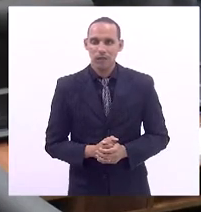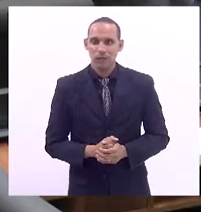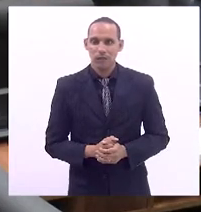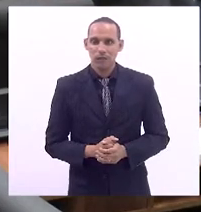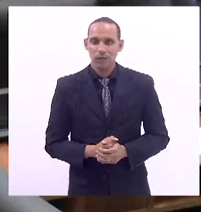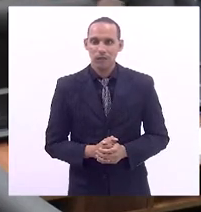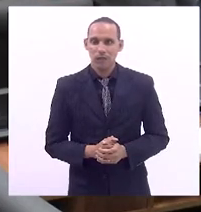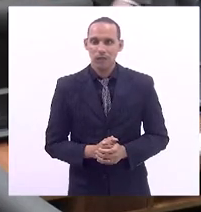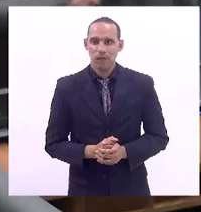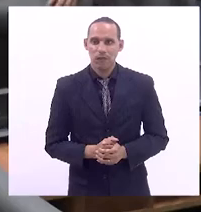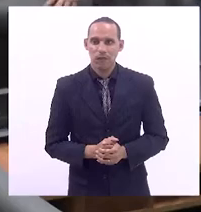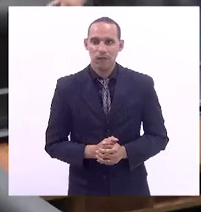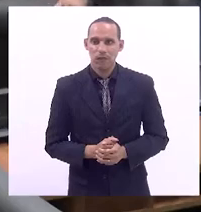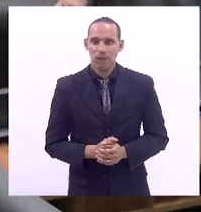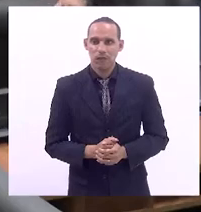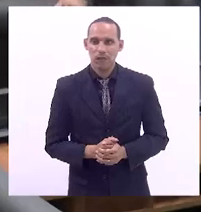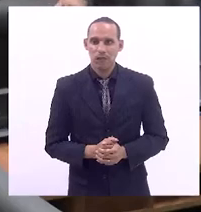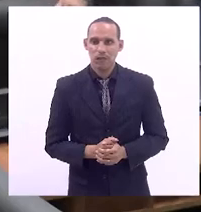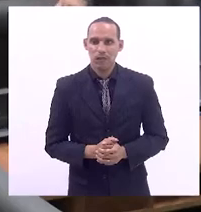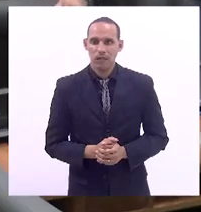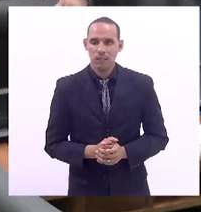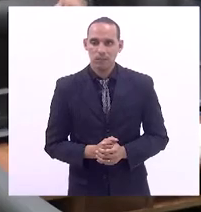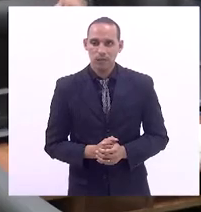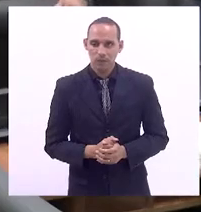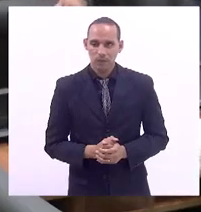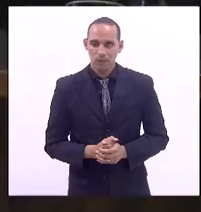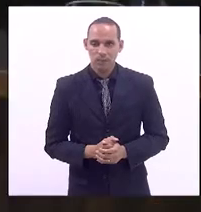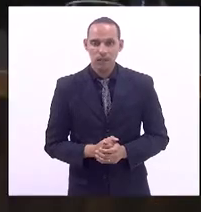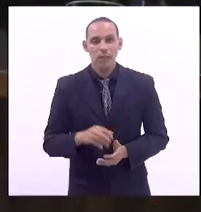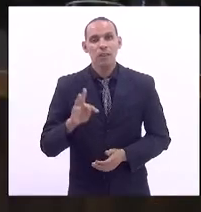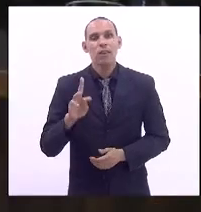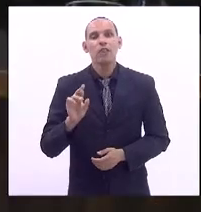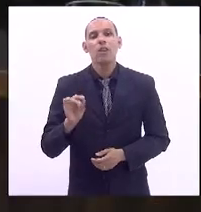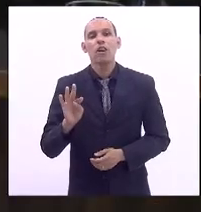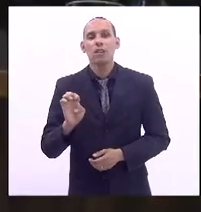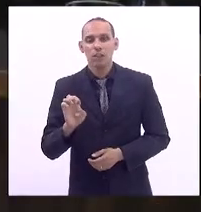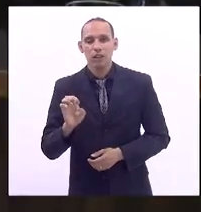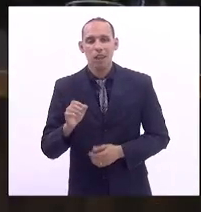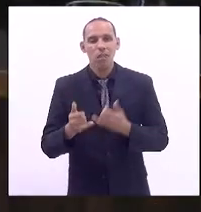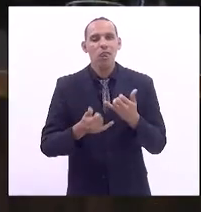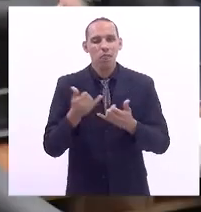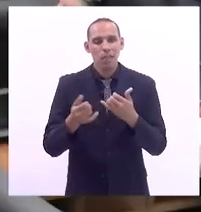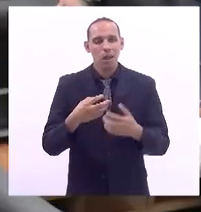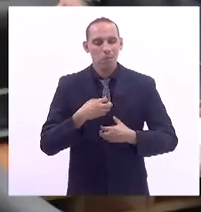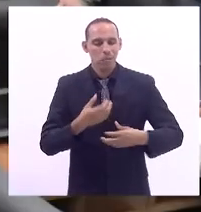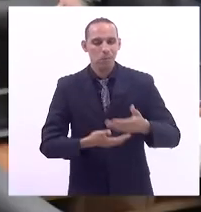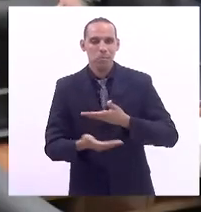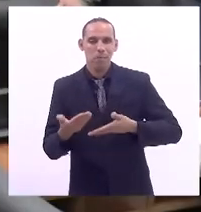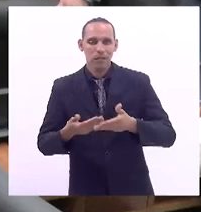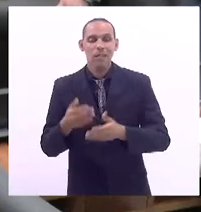E aí o Chico é trote solidário mano o